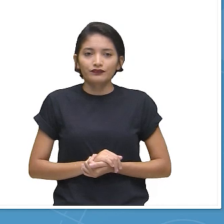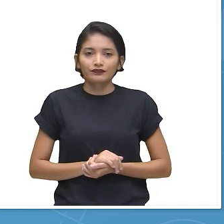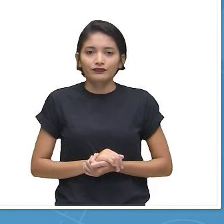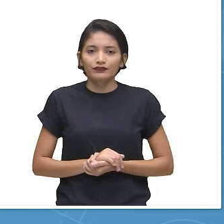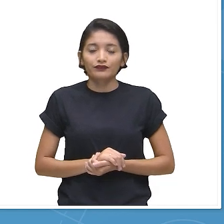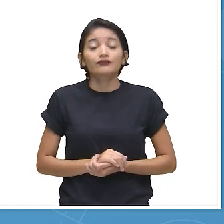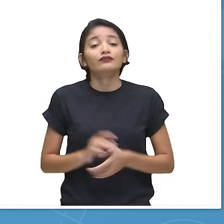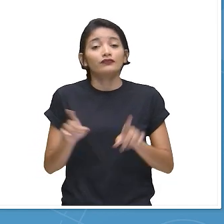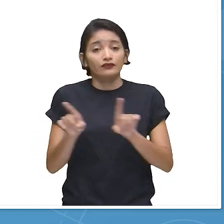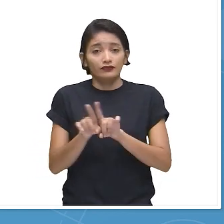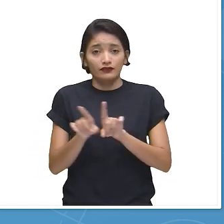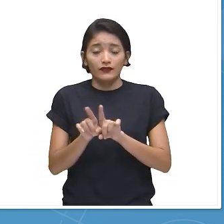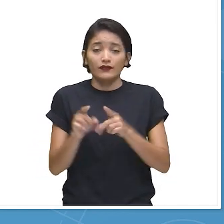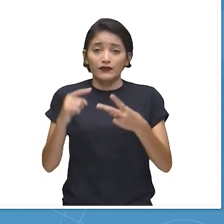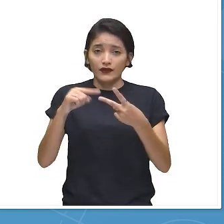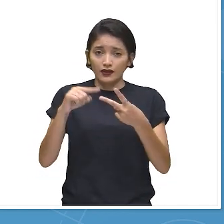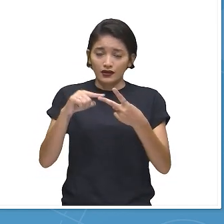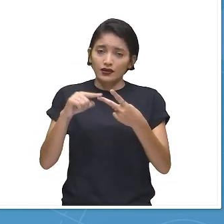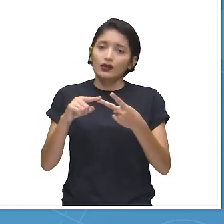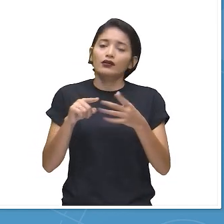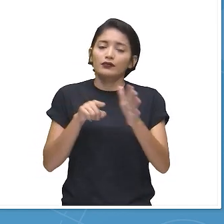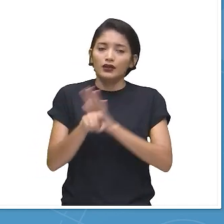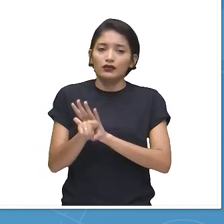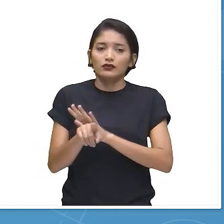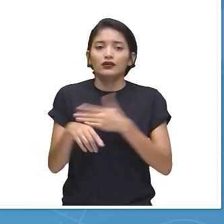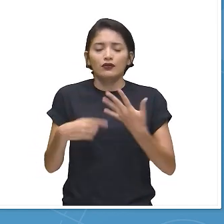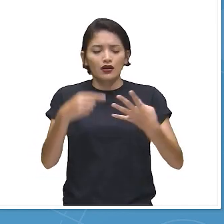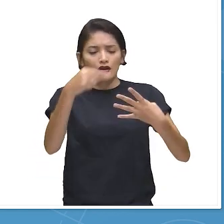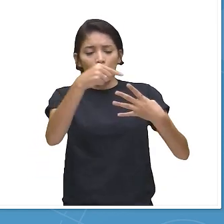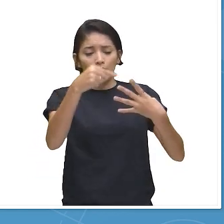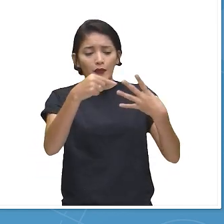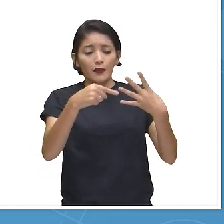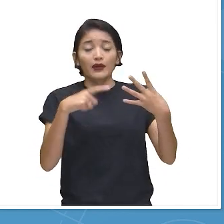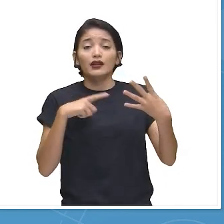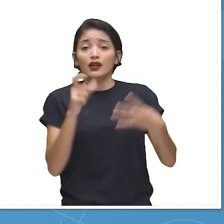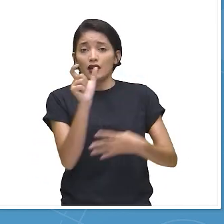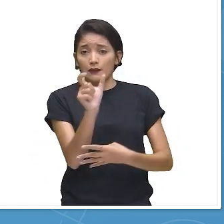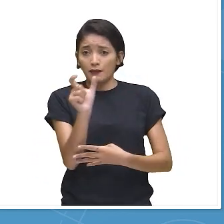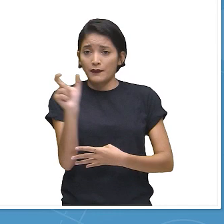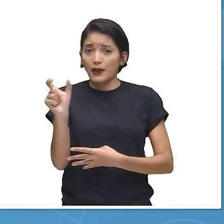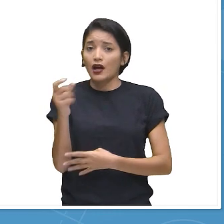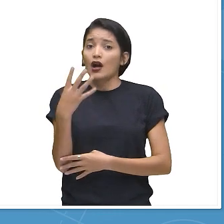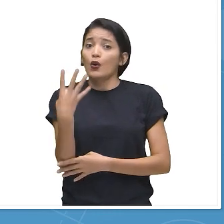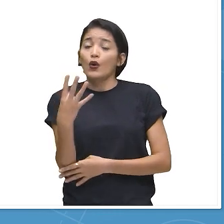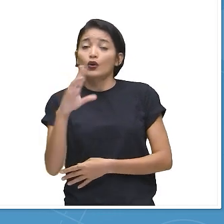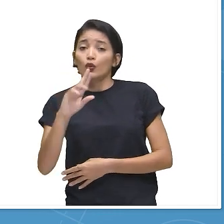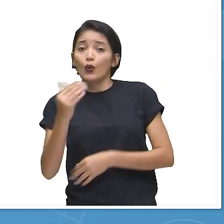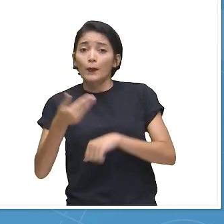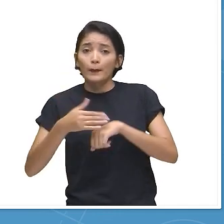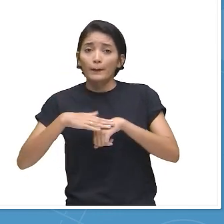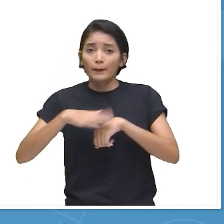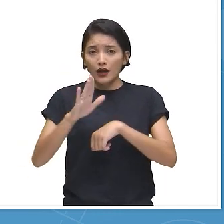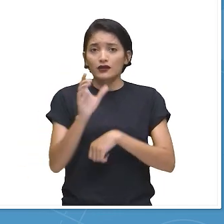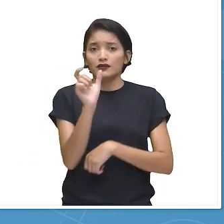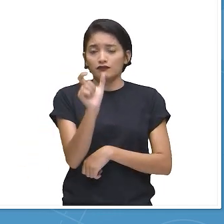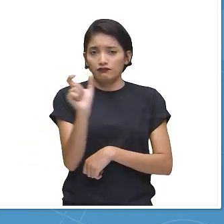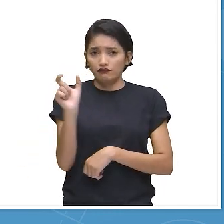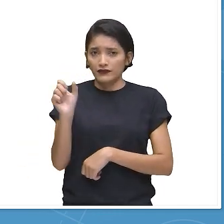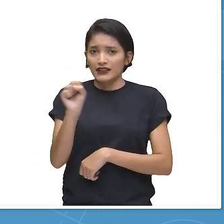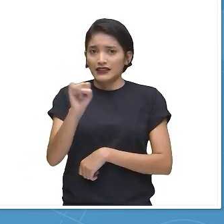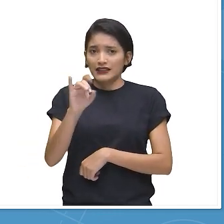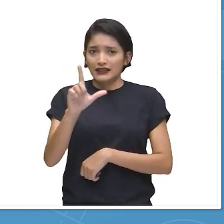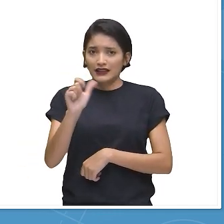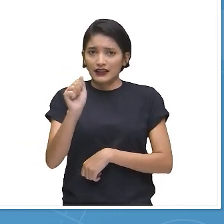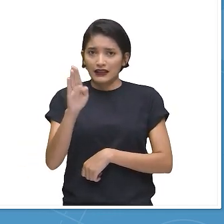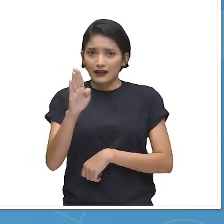número 2 diz assim: nas alternativas a seguir, há apenas palavras com 4 ou mais sílabas. Então, o enunciado